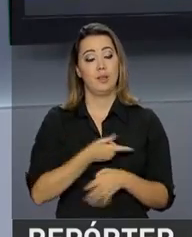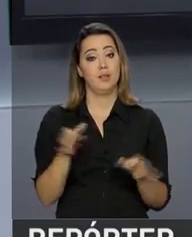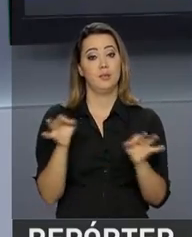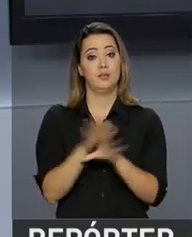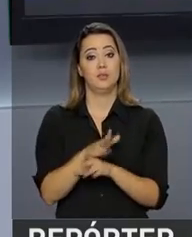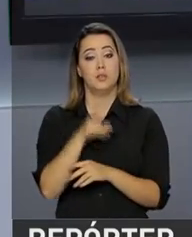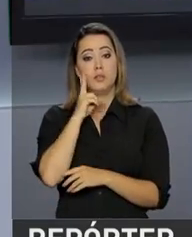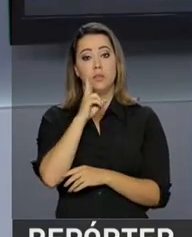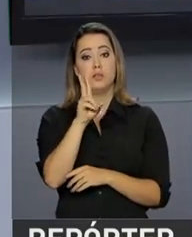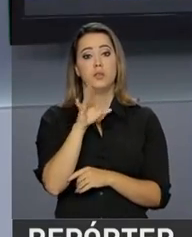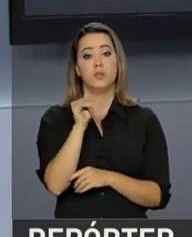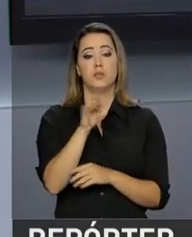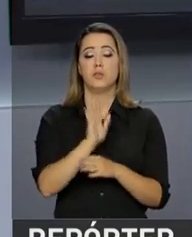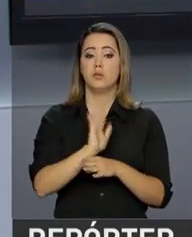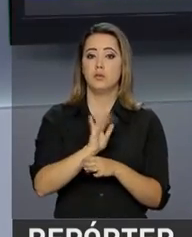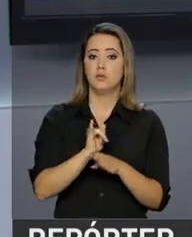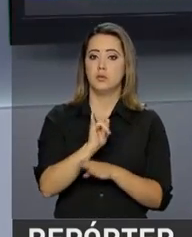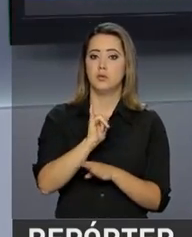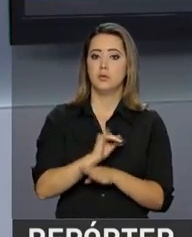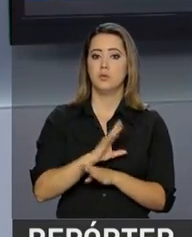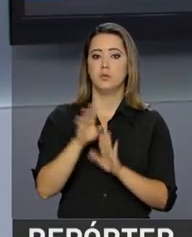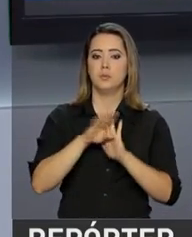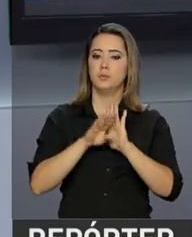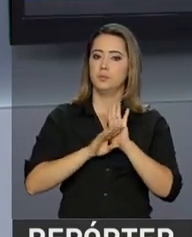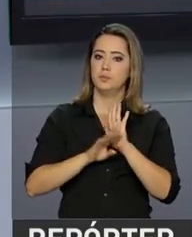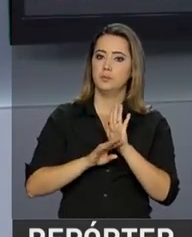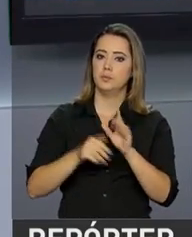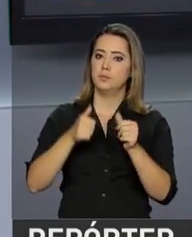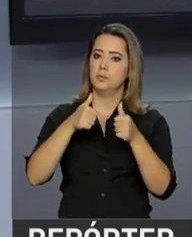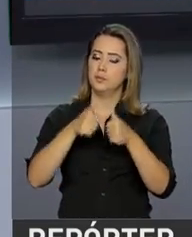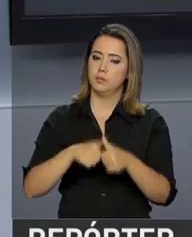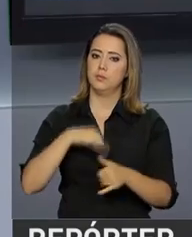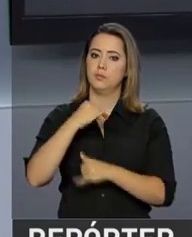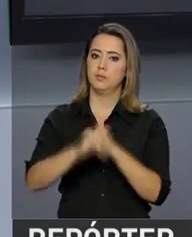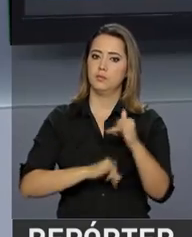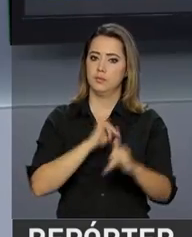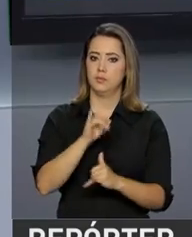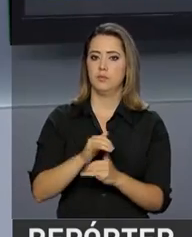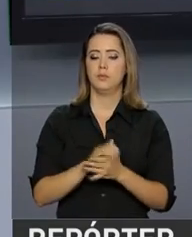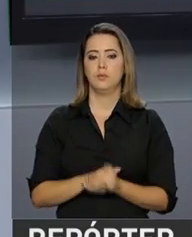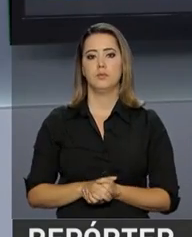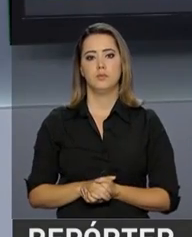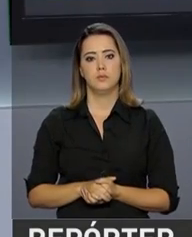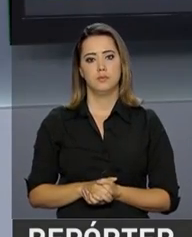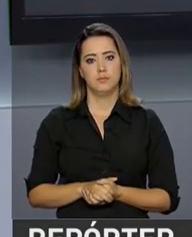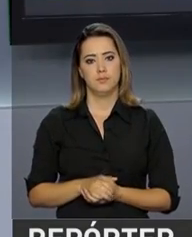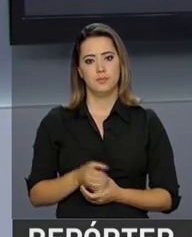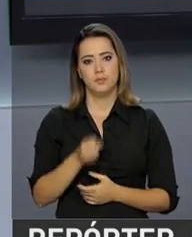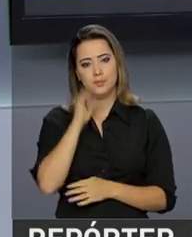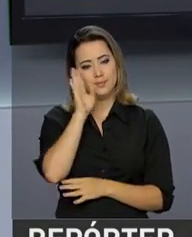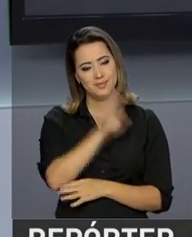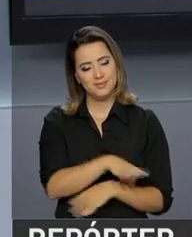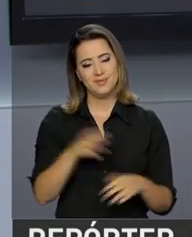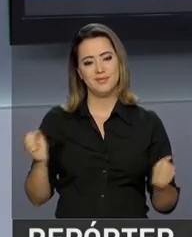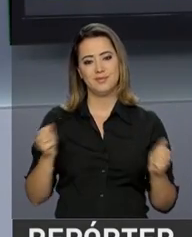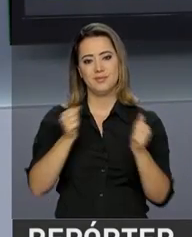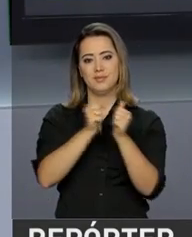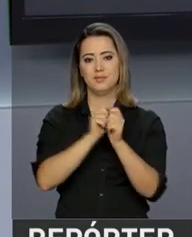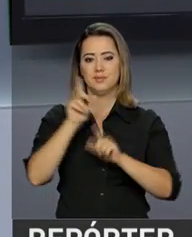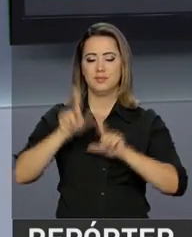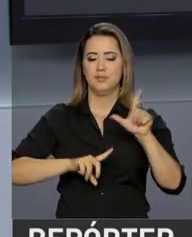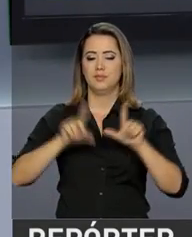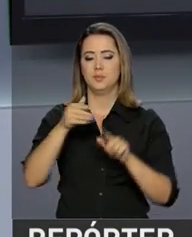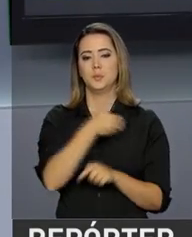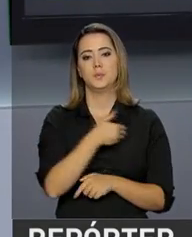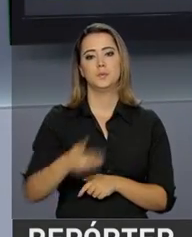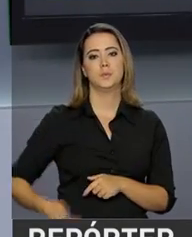aqui você pode rever as reportagens no YouTube e toda a nossa programação está disponível na internet uma boa para você e